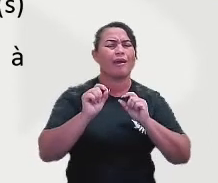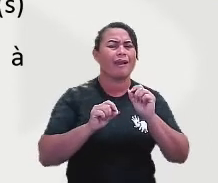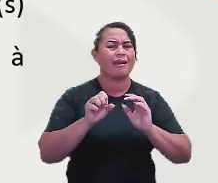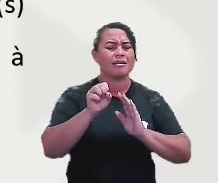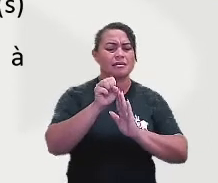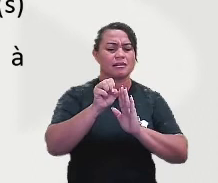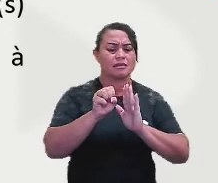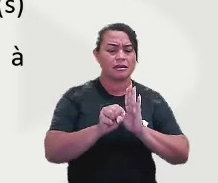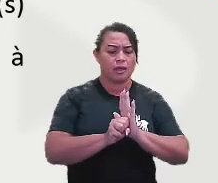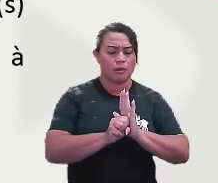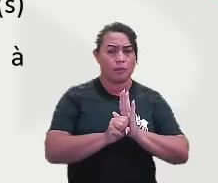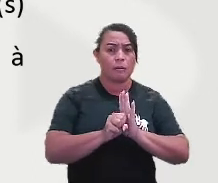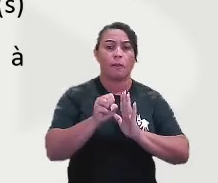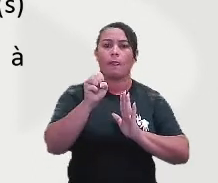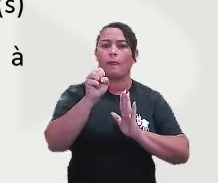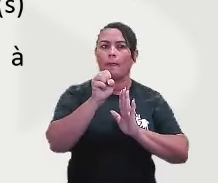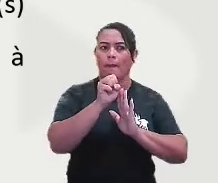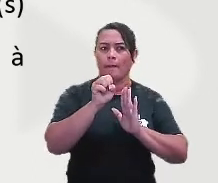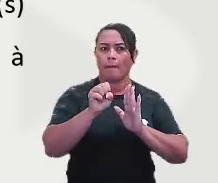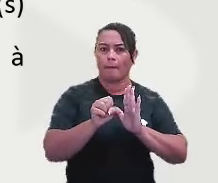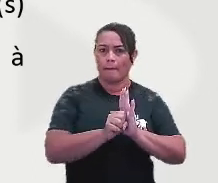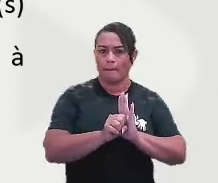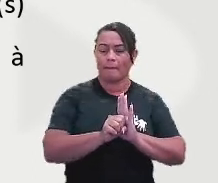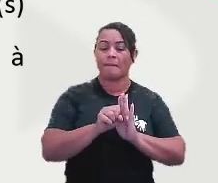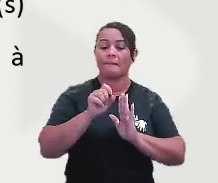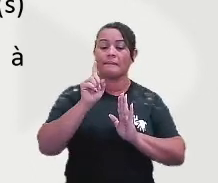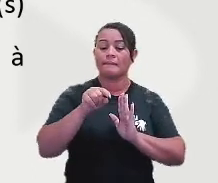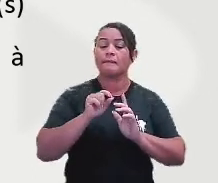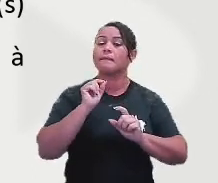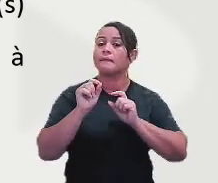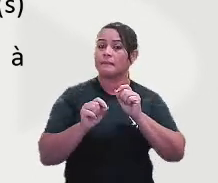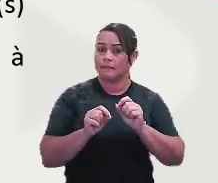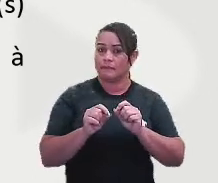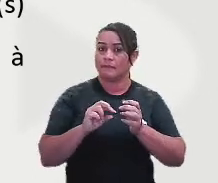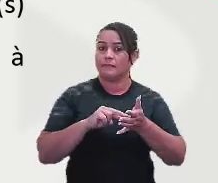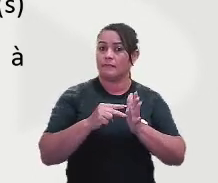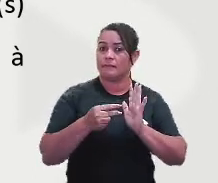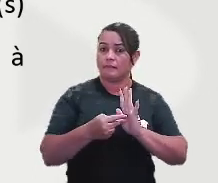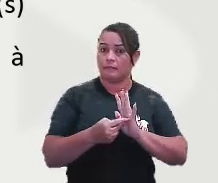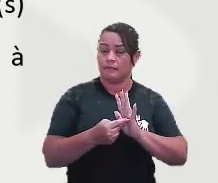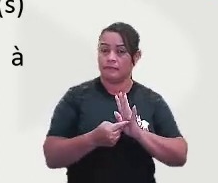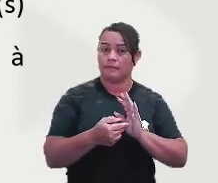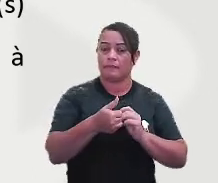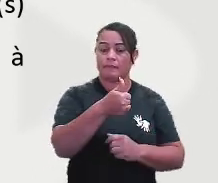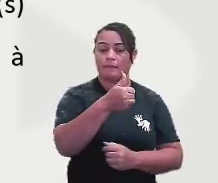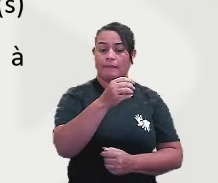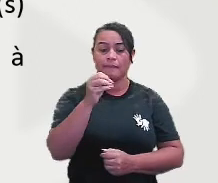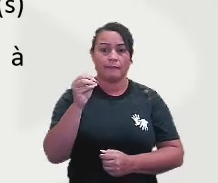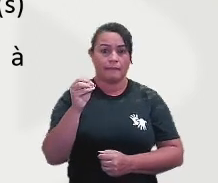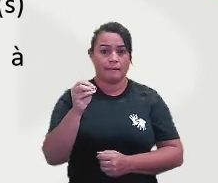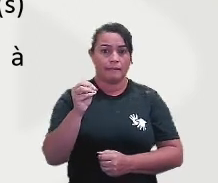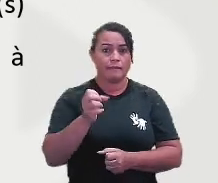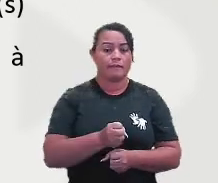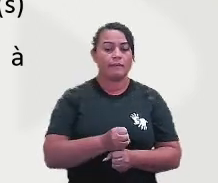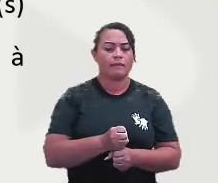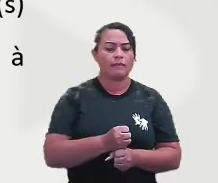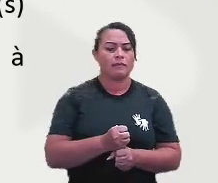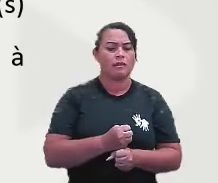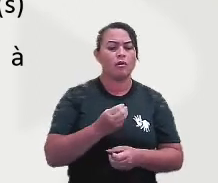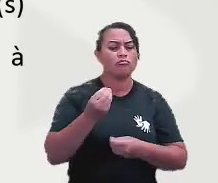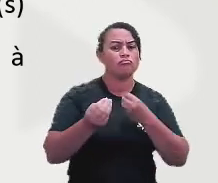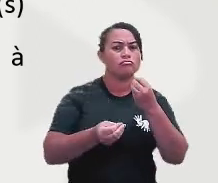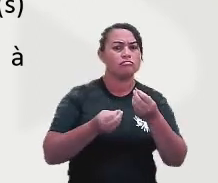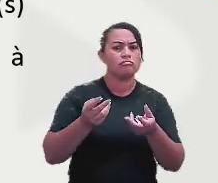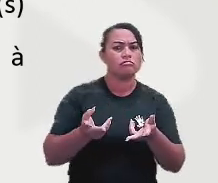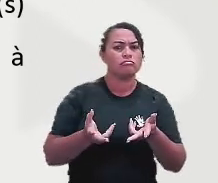professora? Século, ele já diz que é a referência de 100 anos, né? Mas como eu percebo em que século